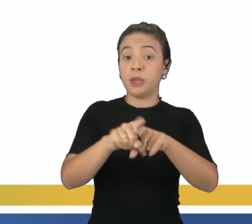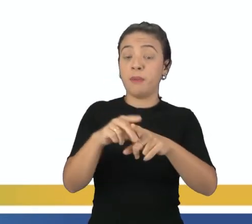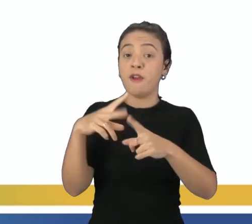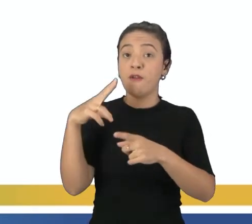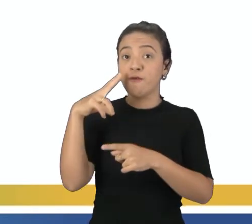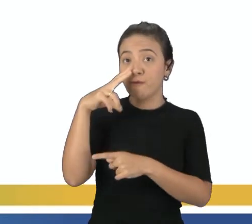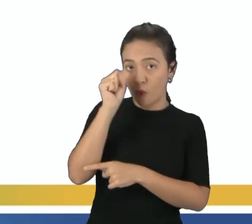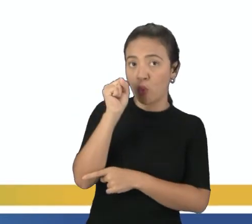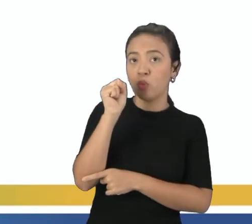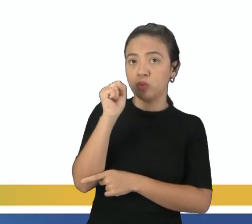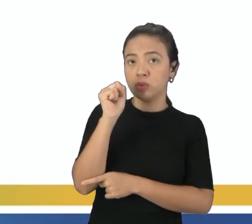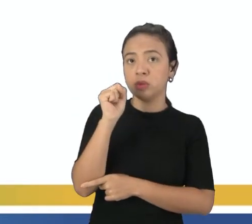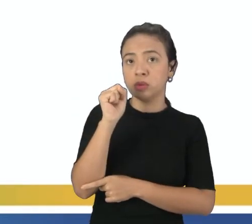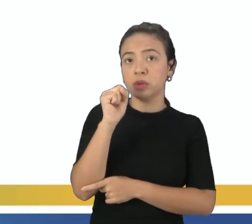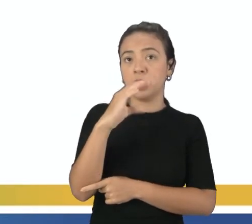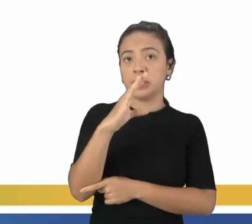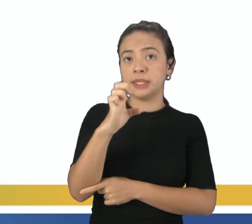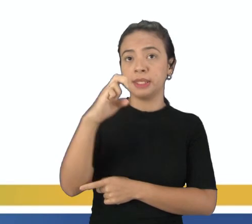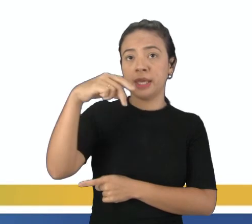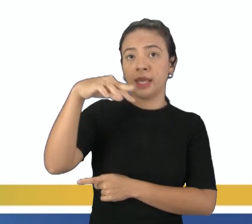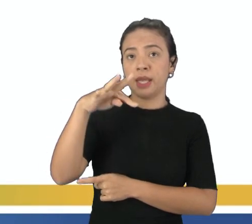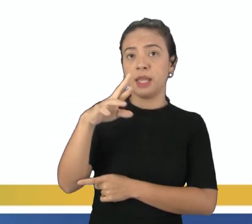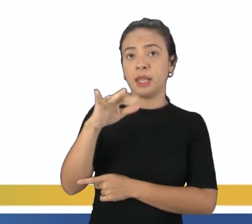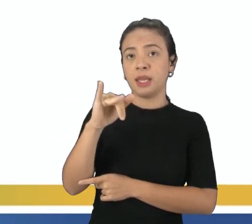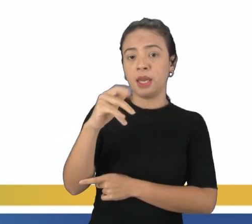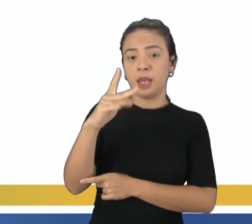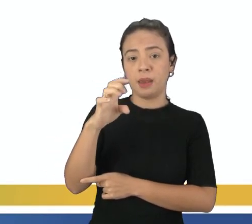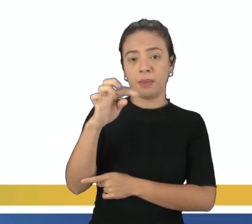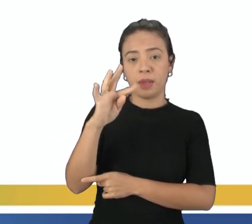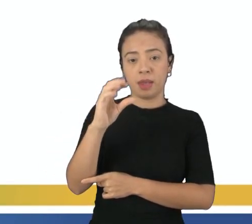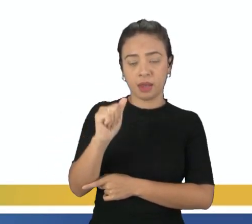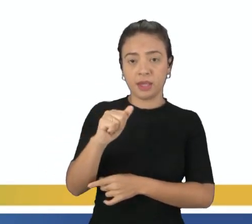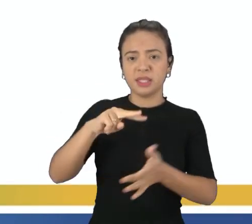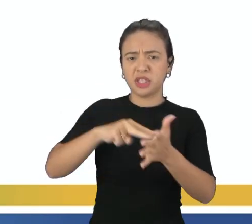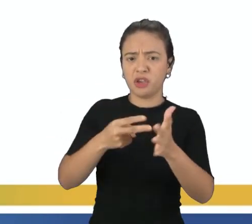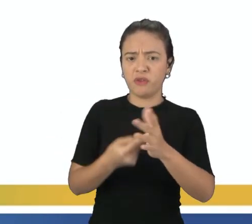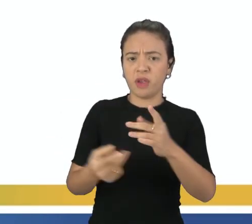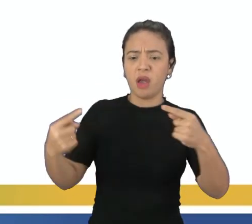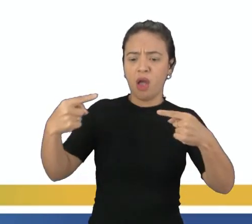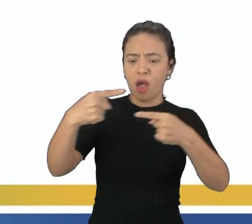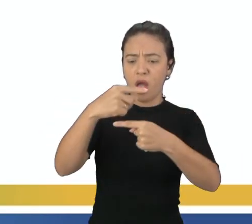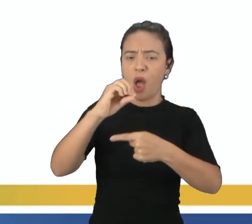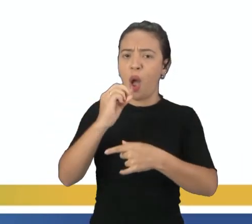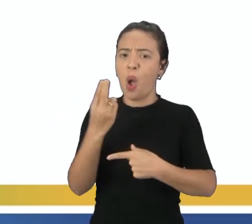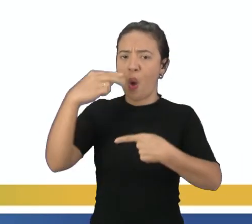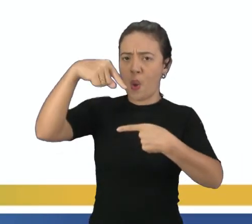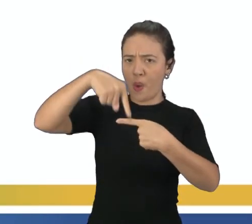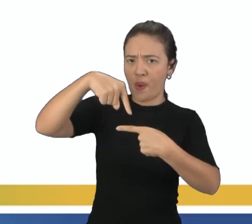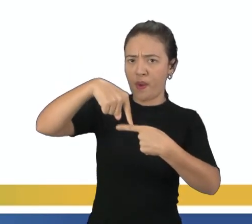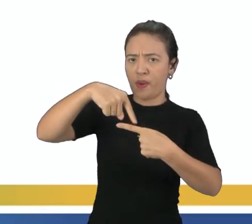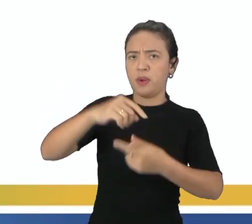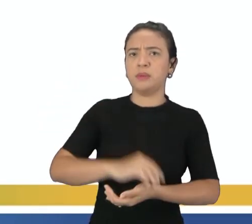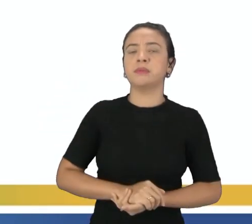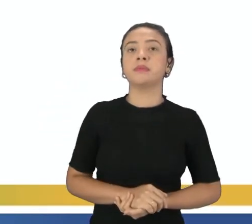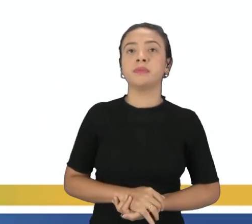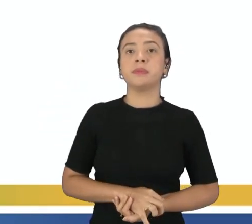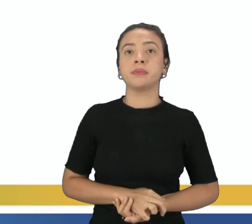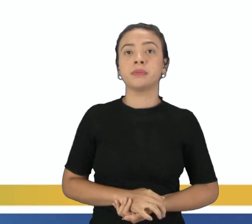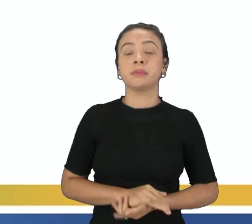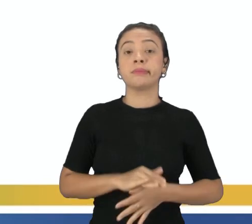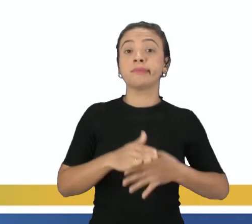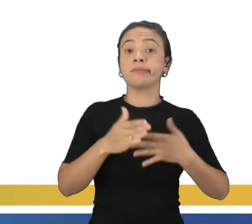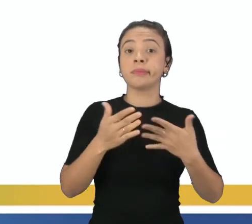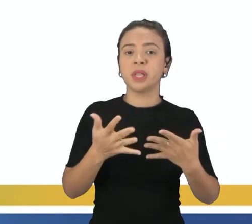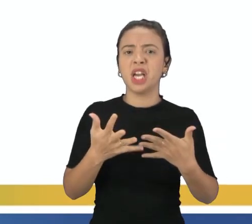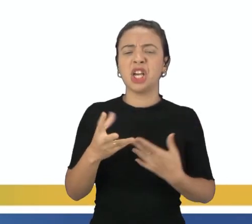força centrípeta, é correto afirmar que são perpendiculares ou paralelos. Gente, por mais que esse